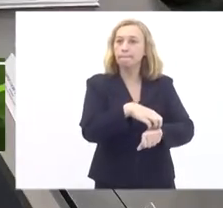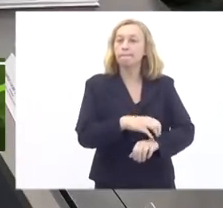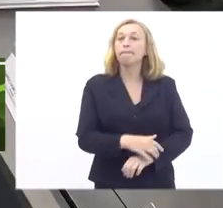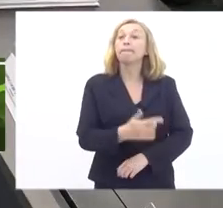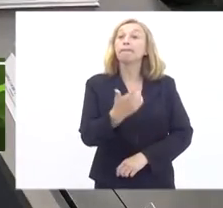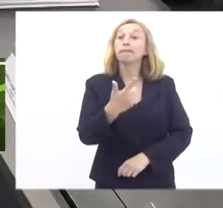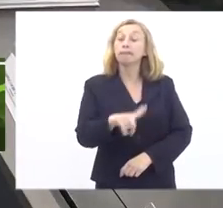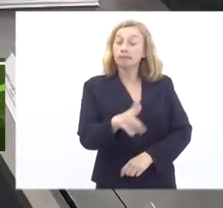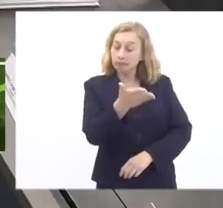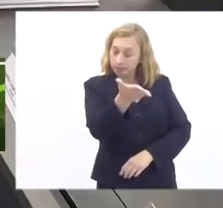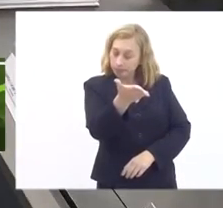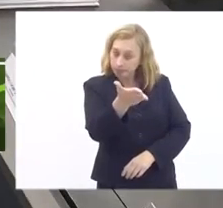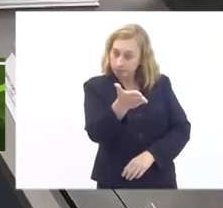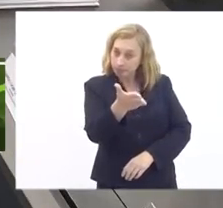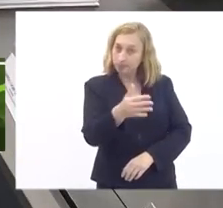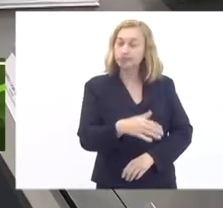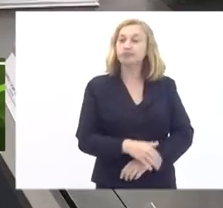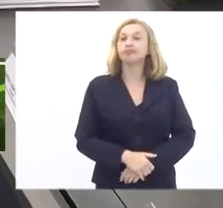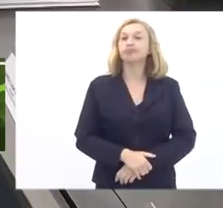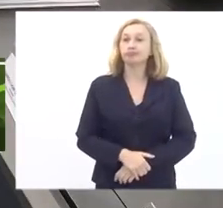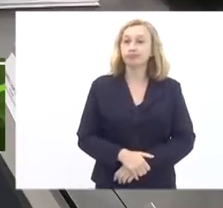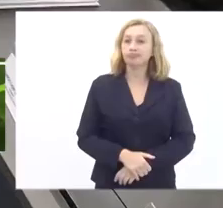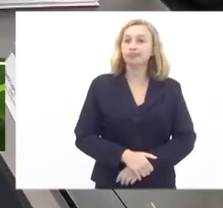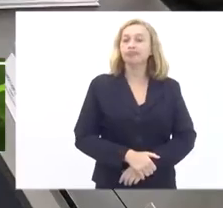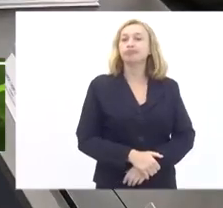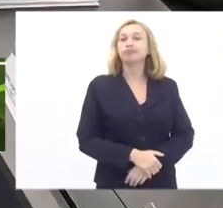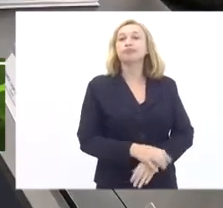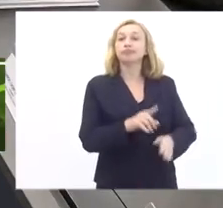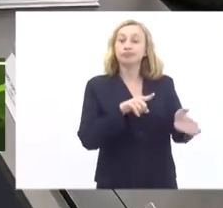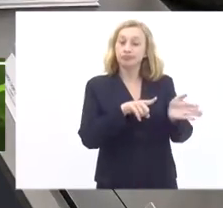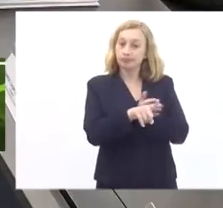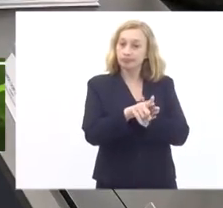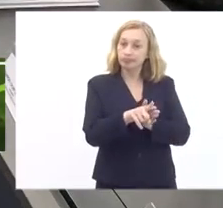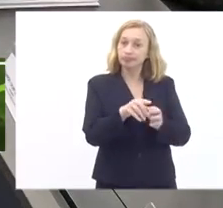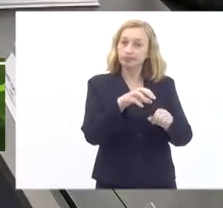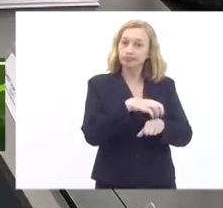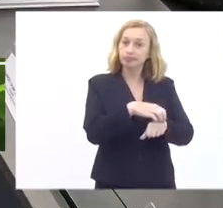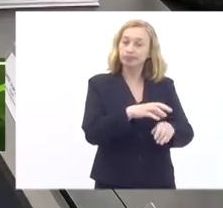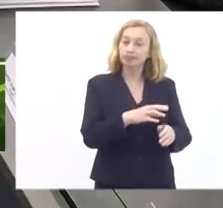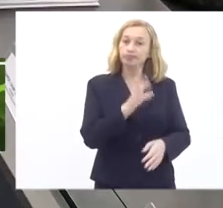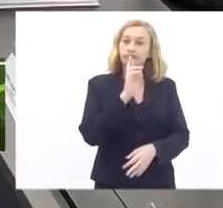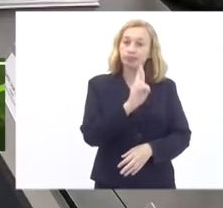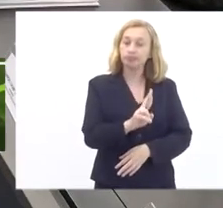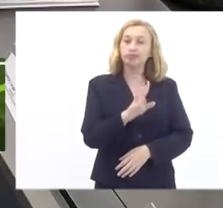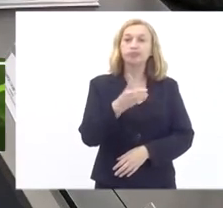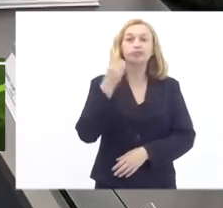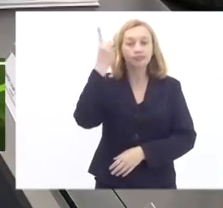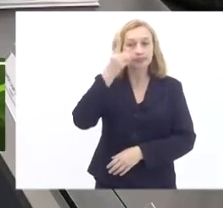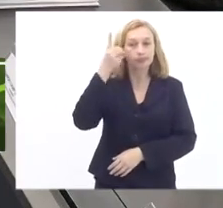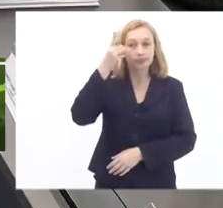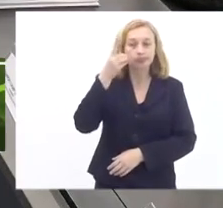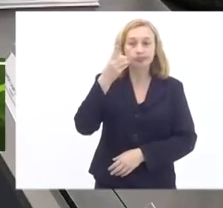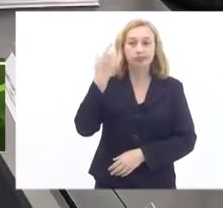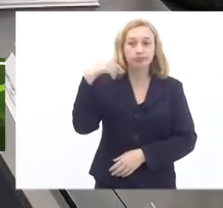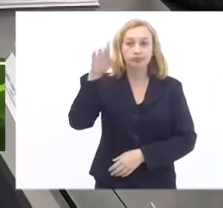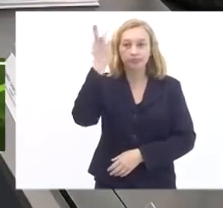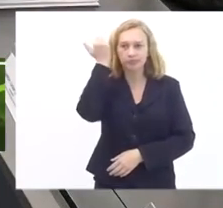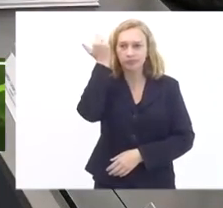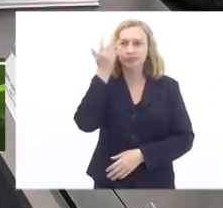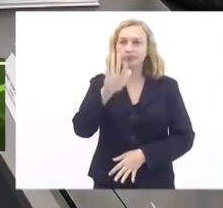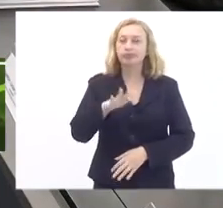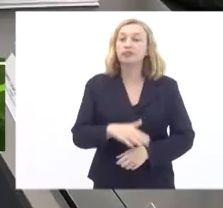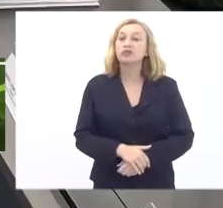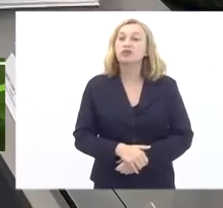a, por gentileza, a Secretaria de Transporte. Leomar vai fazer a pergunta, por gentileza, responda, por favor, o deputado Leomar Coelho. Vai, Leomar. Não, só a questão